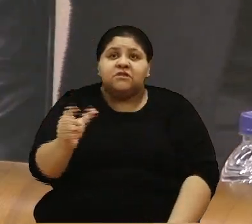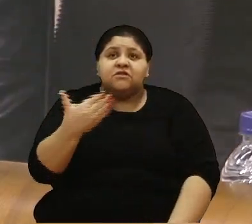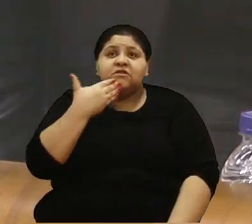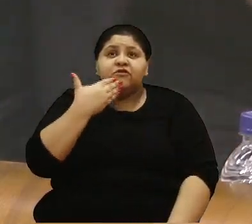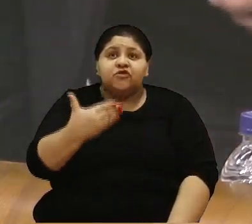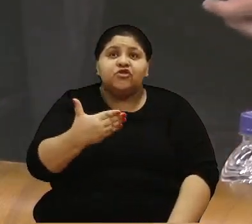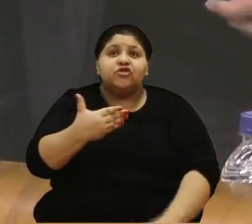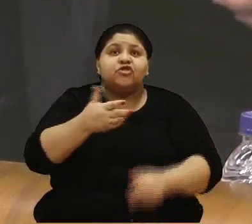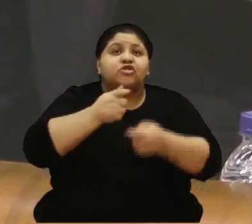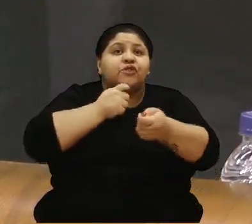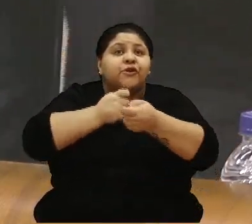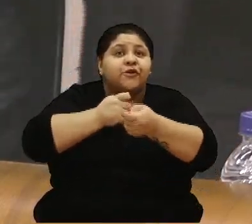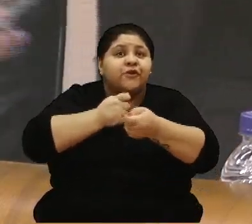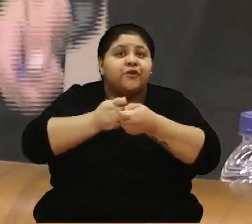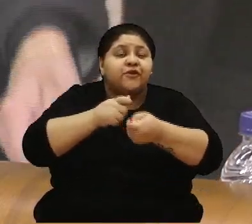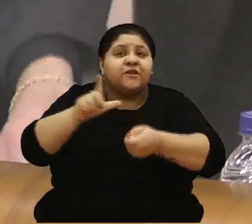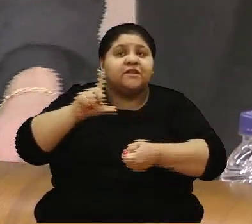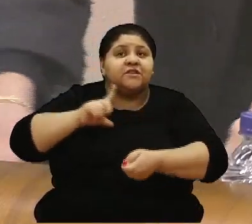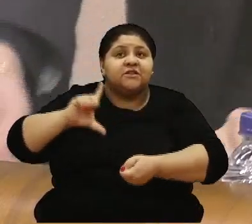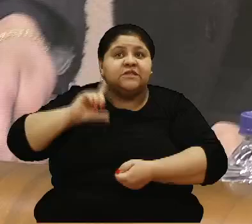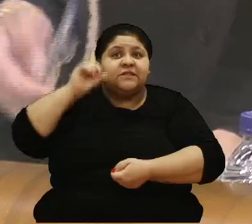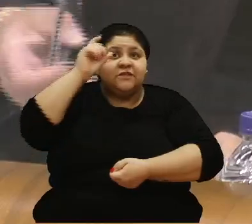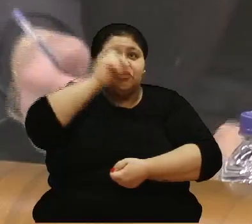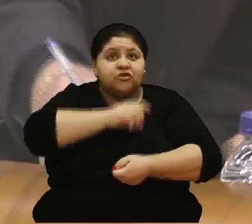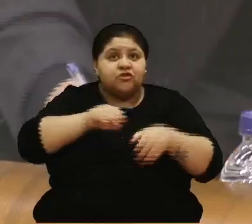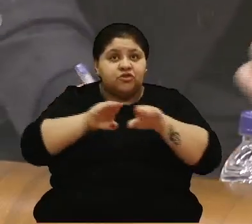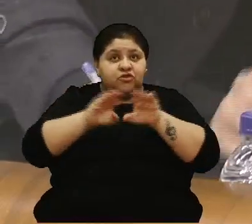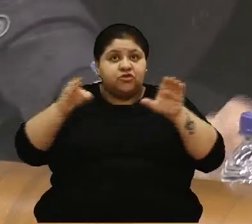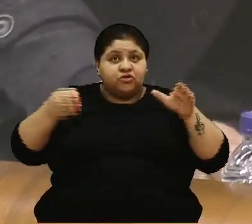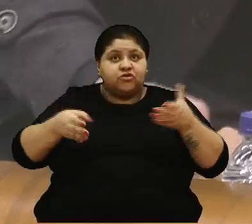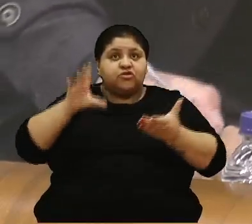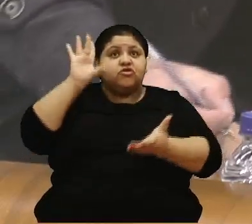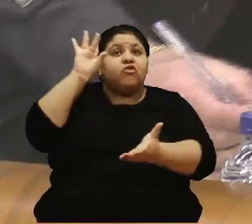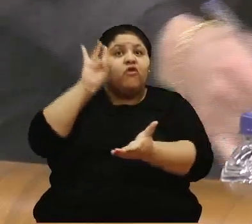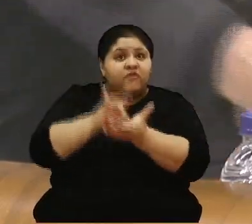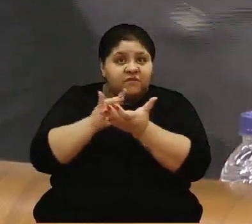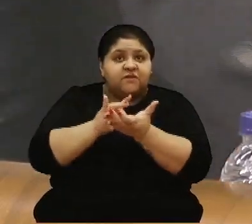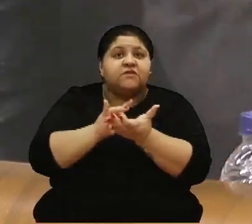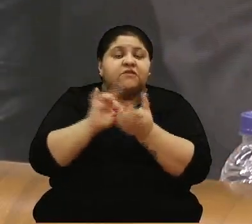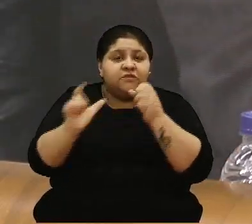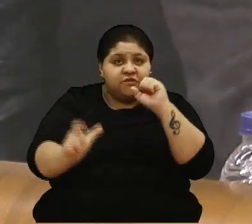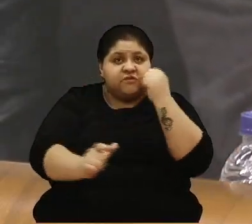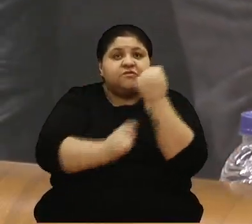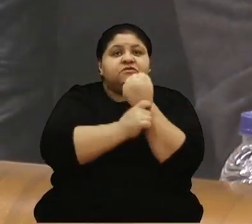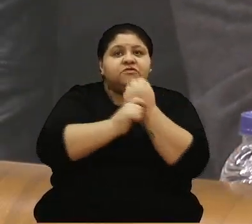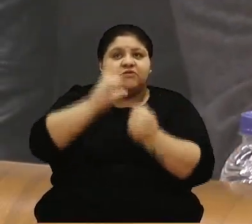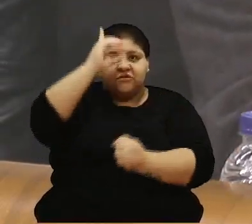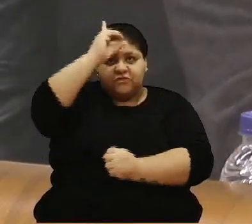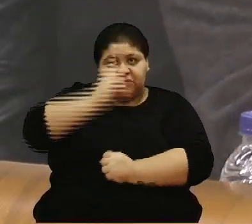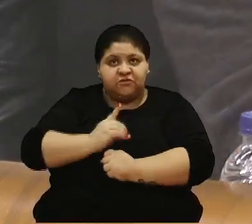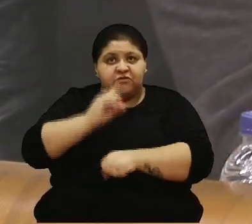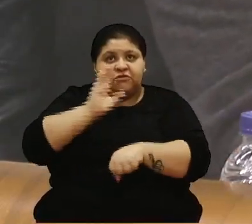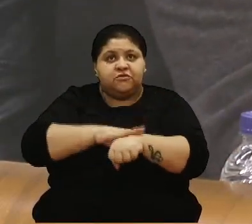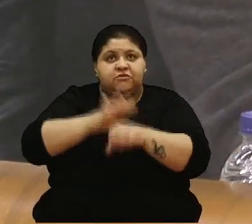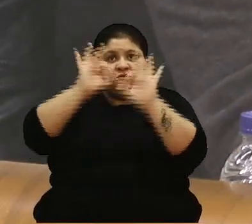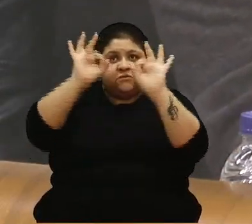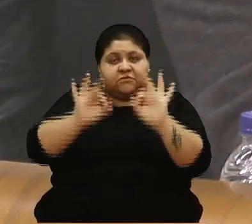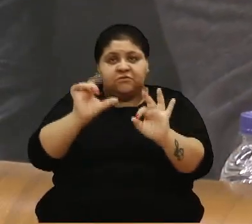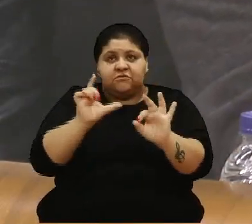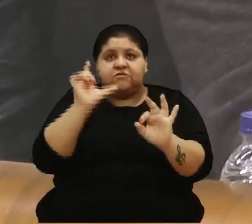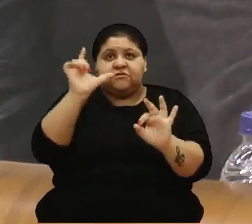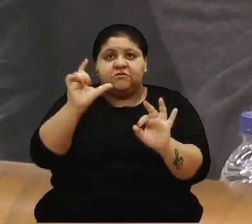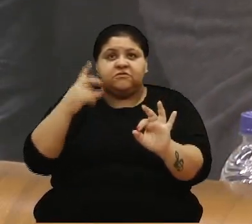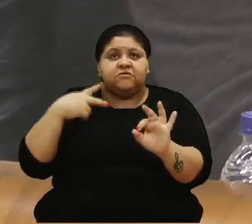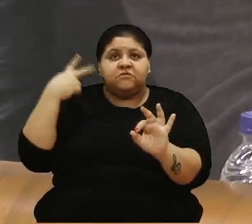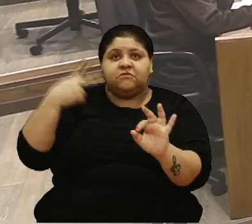no microfone. Senão nós temos dificuldade aqui na mesa de registrar e de, né, garantir o direito no momento certo. Com a palavra,